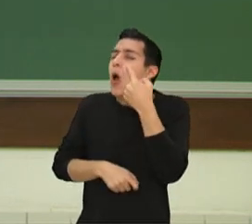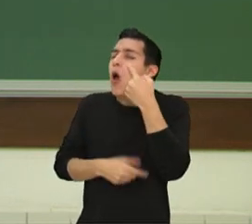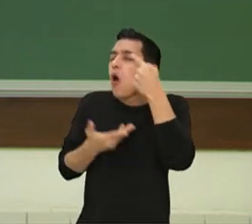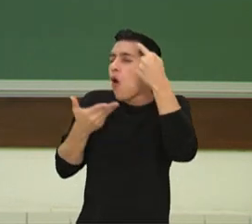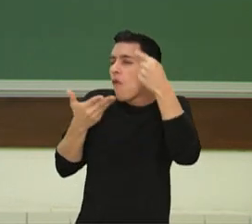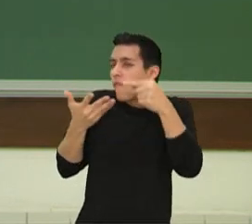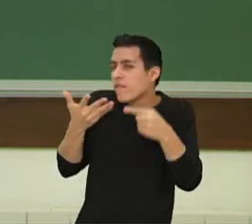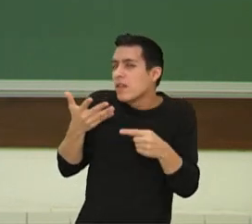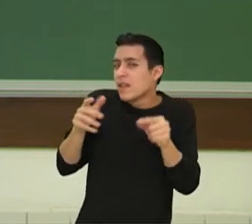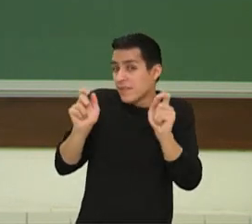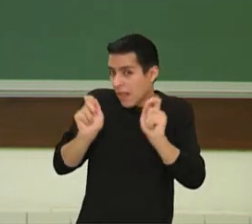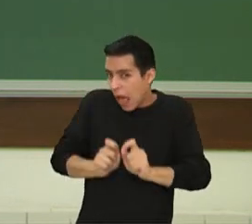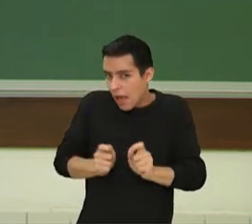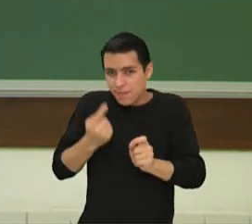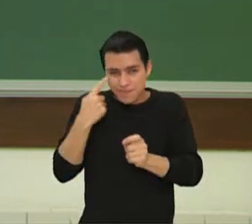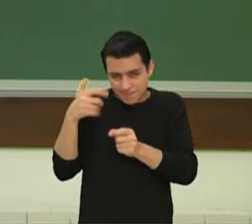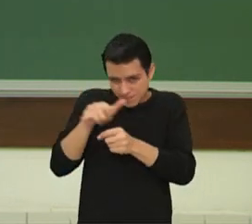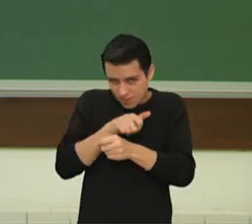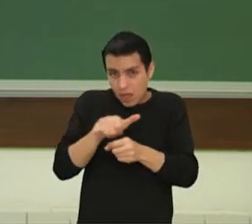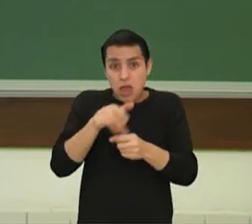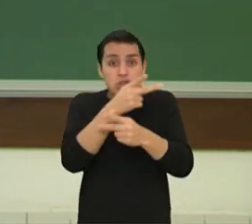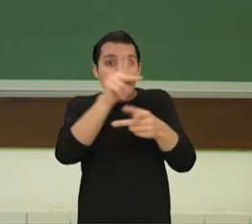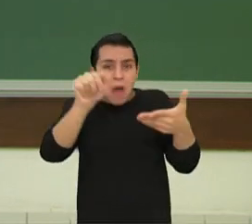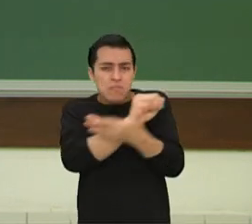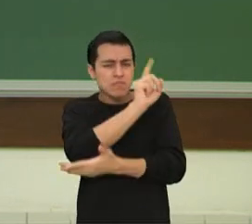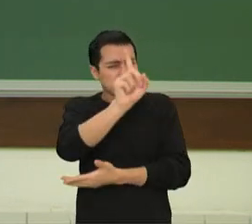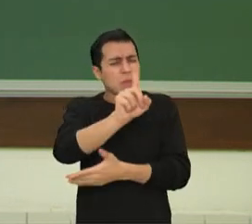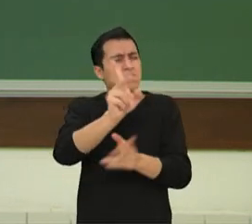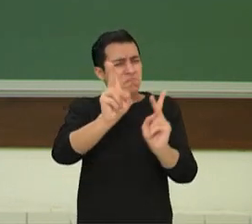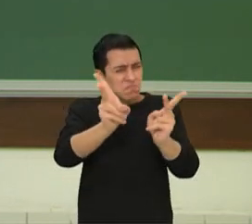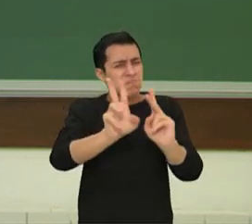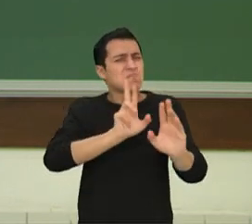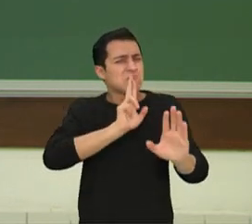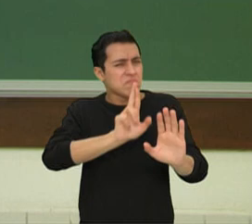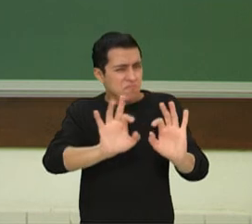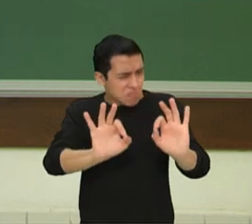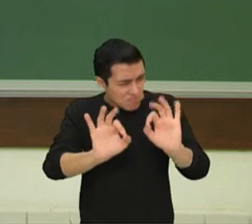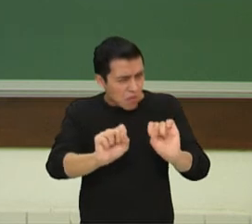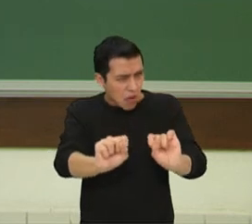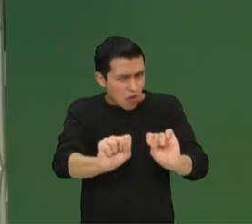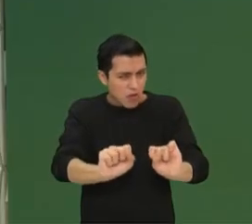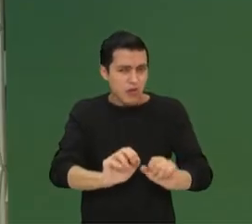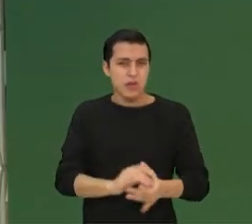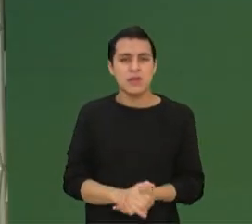algumas possibilidades. Não apague a sua, mantenha a sua resposta, ok?